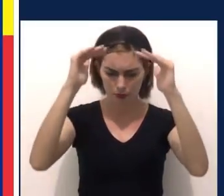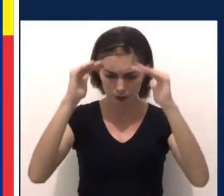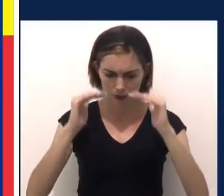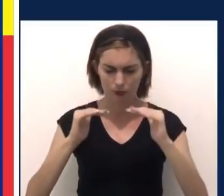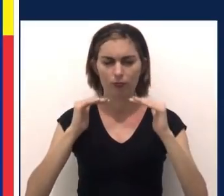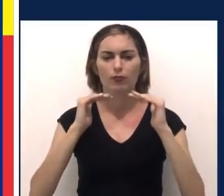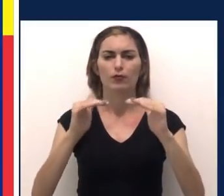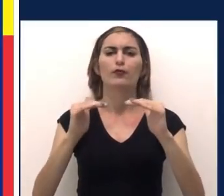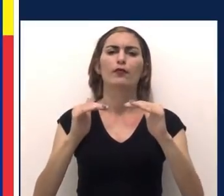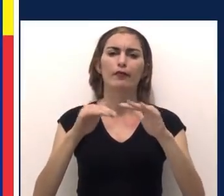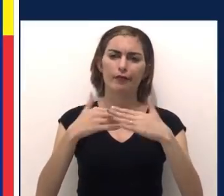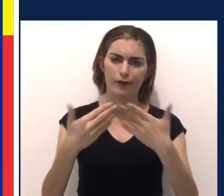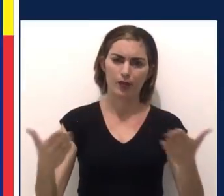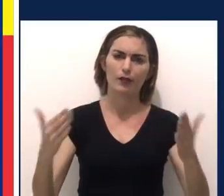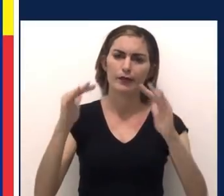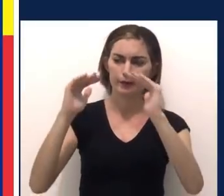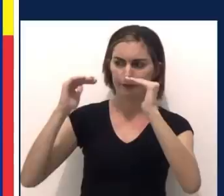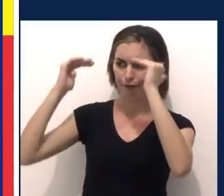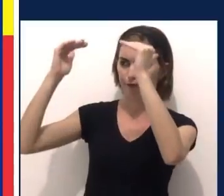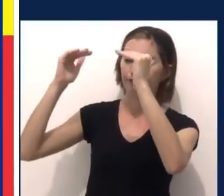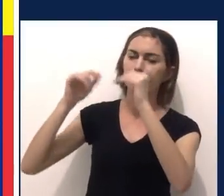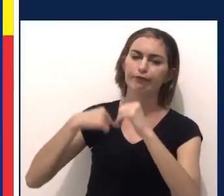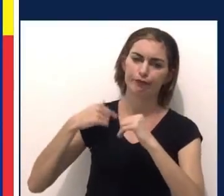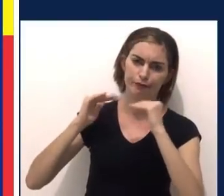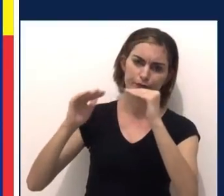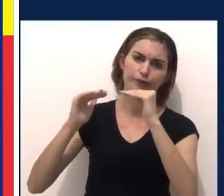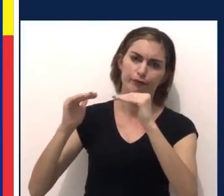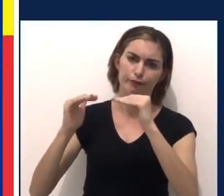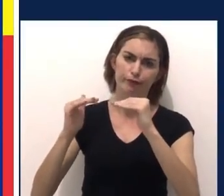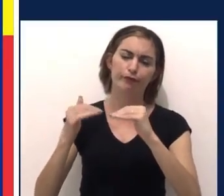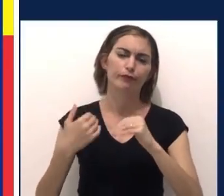é assim absoluta,